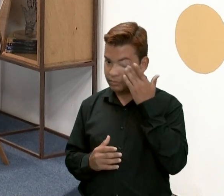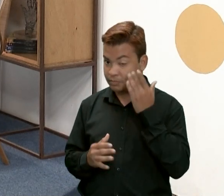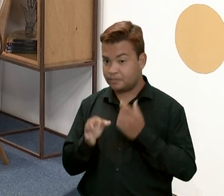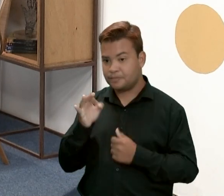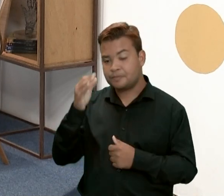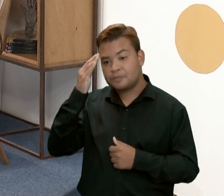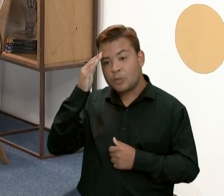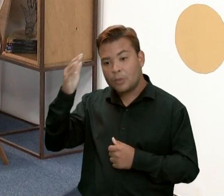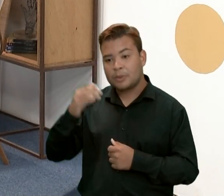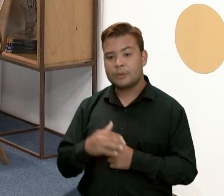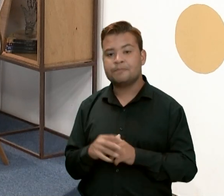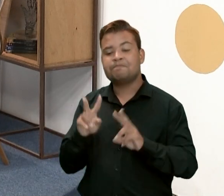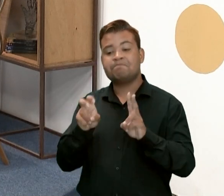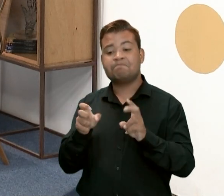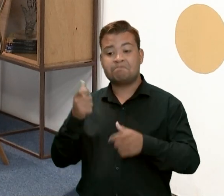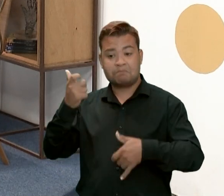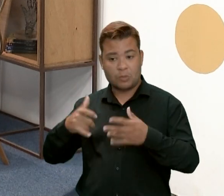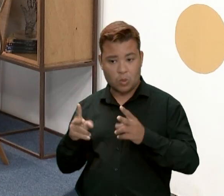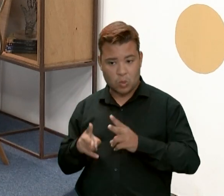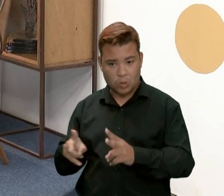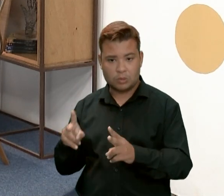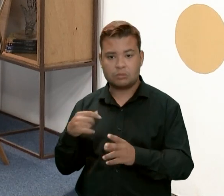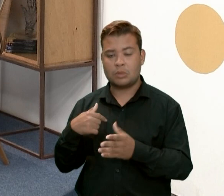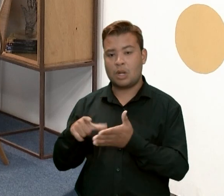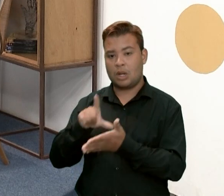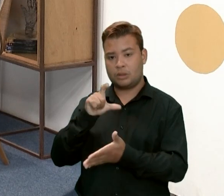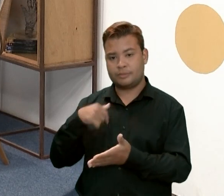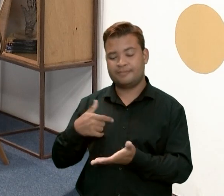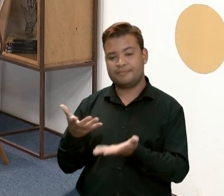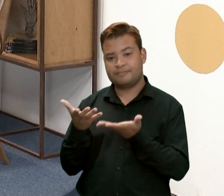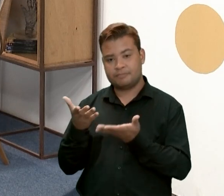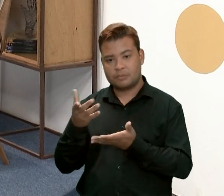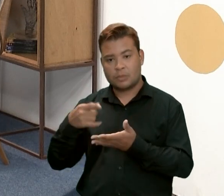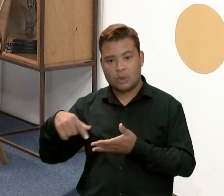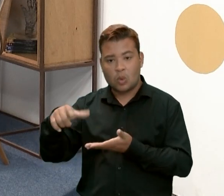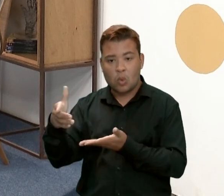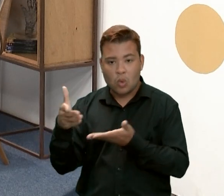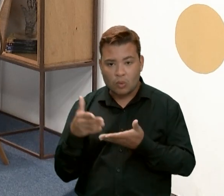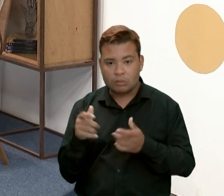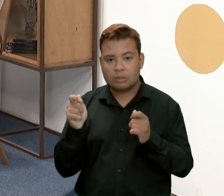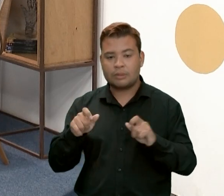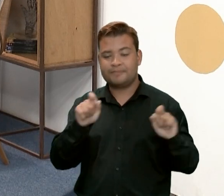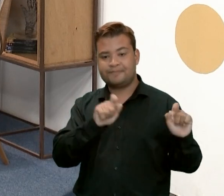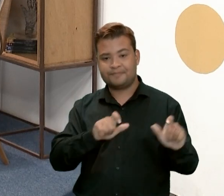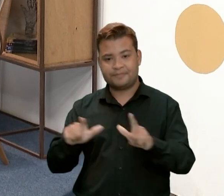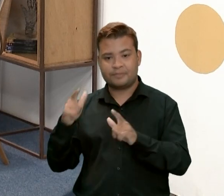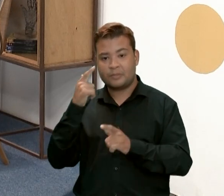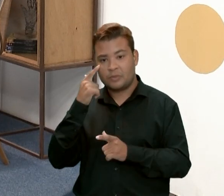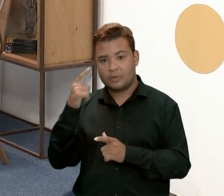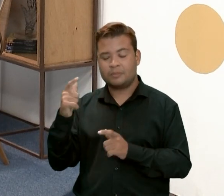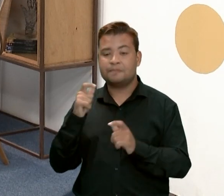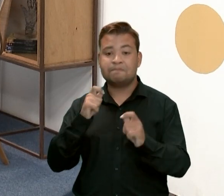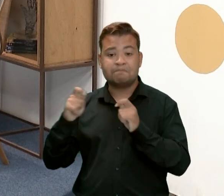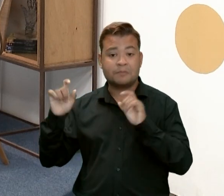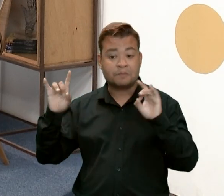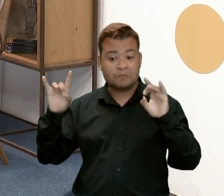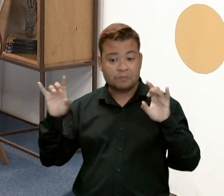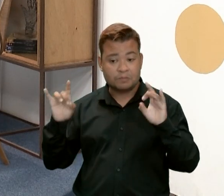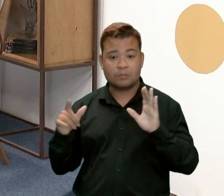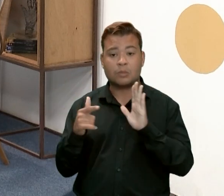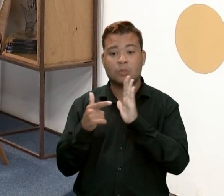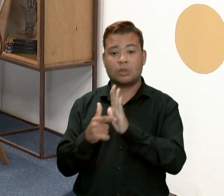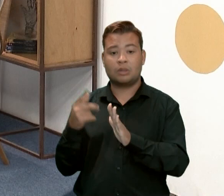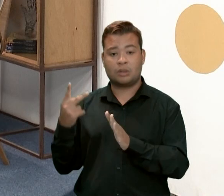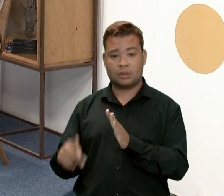nesse assunto, eu quero convidar todos vocês para assistir uma matéria especial. Vocês vão conhecer agora mais